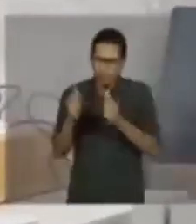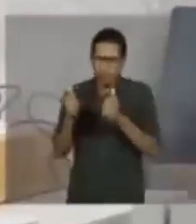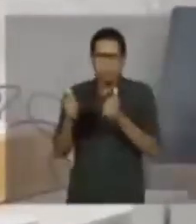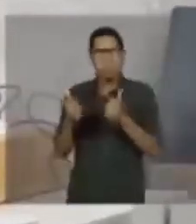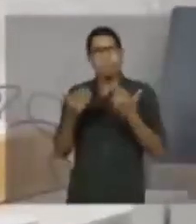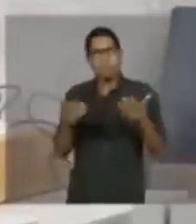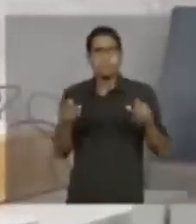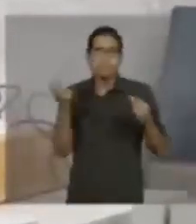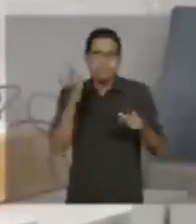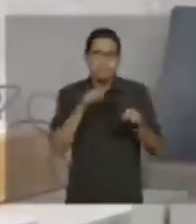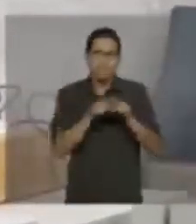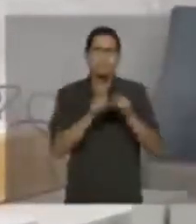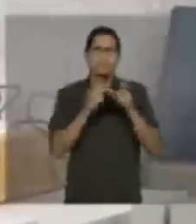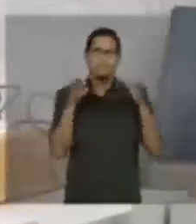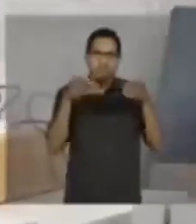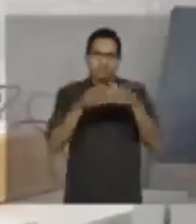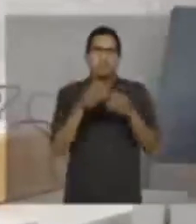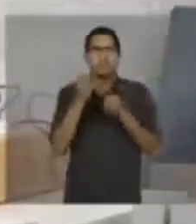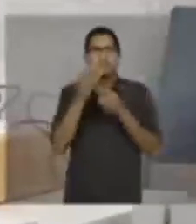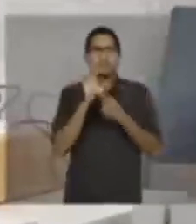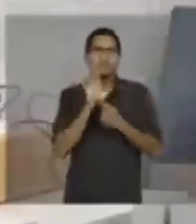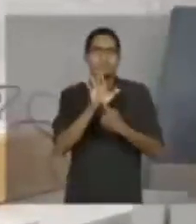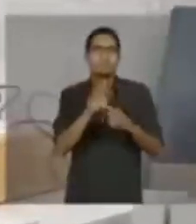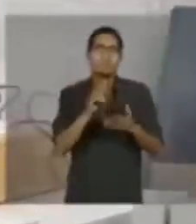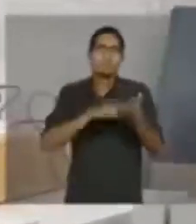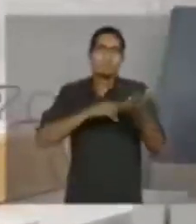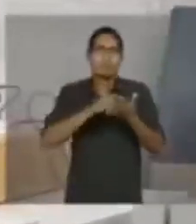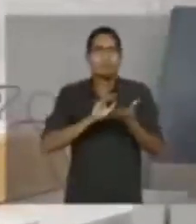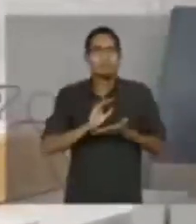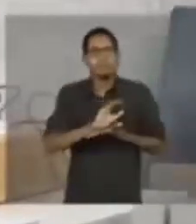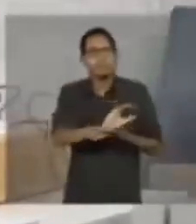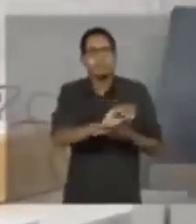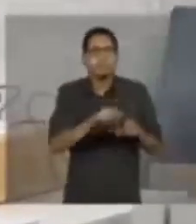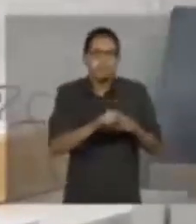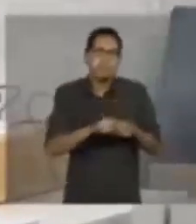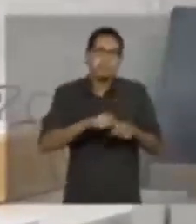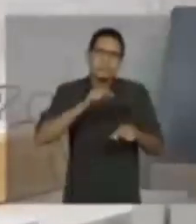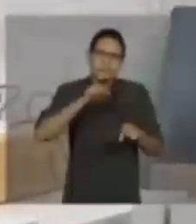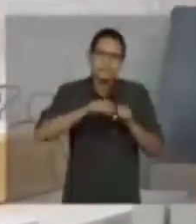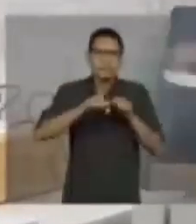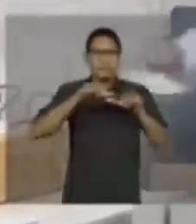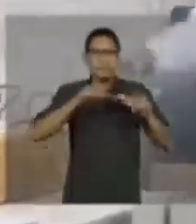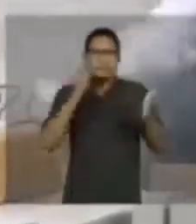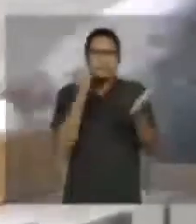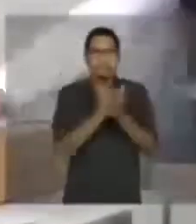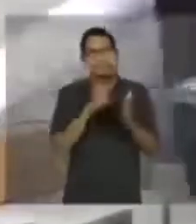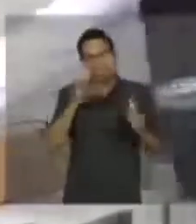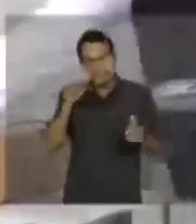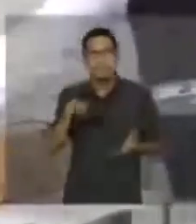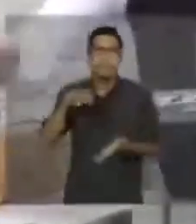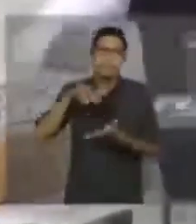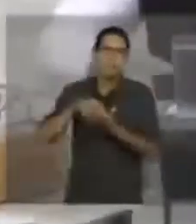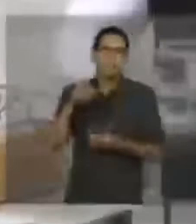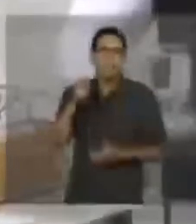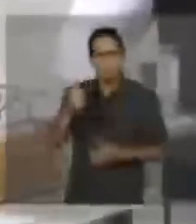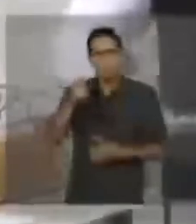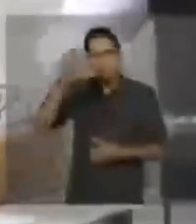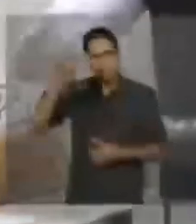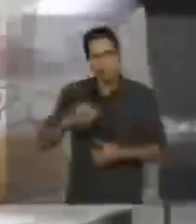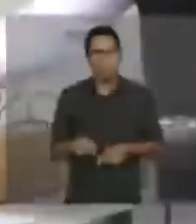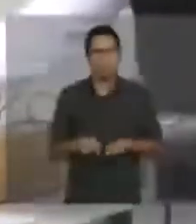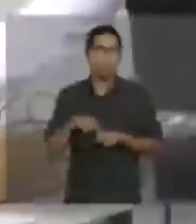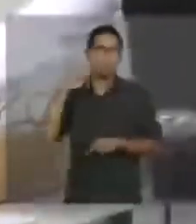que centralizasse essa apresentação de documentação, essa certificação de que a entidade é idônea,